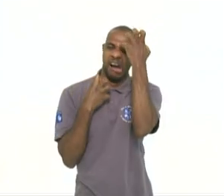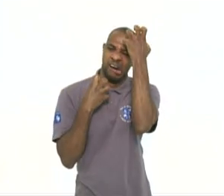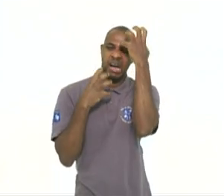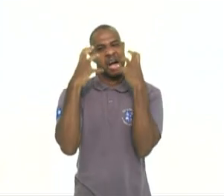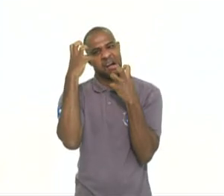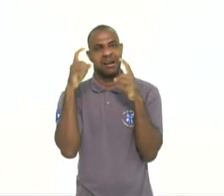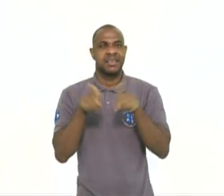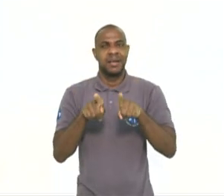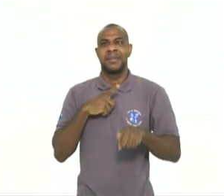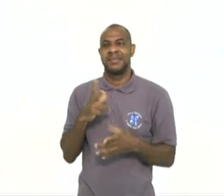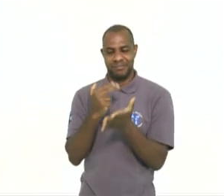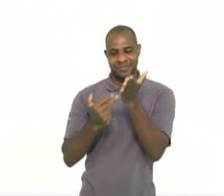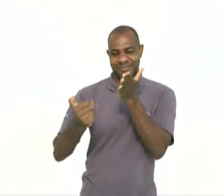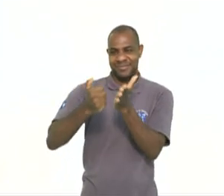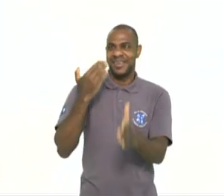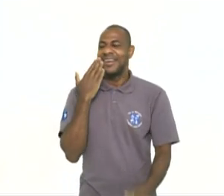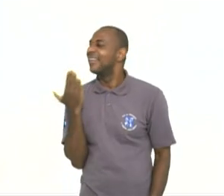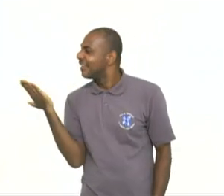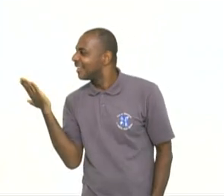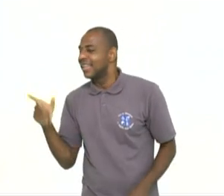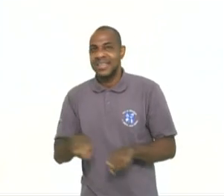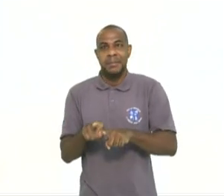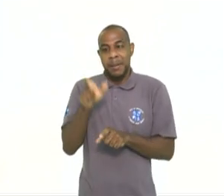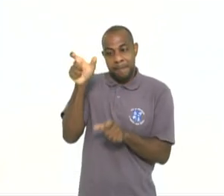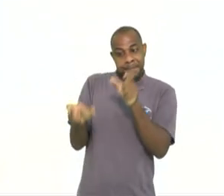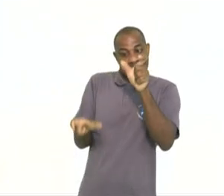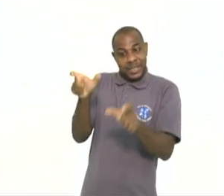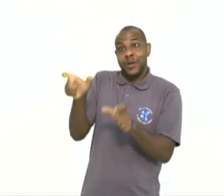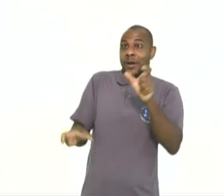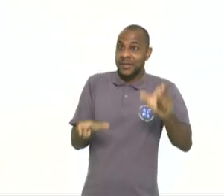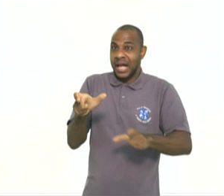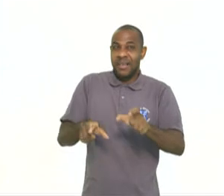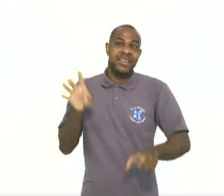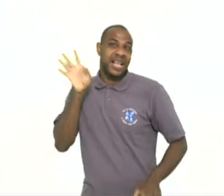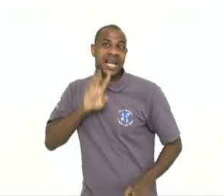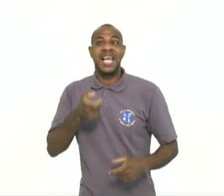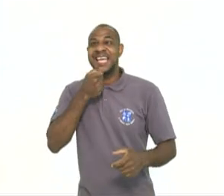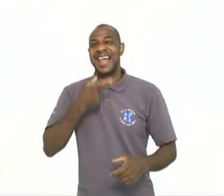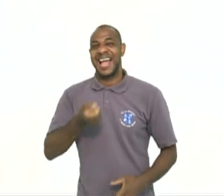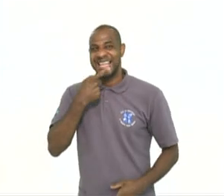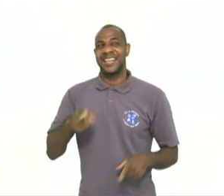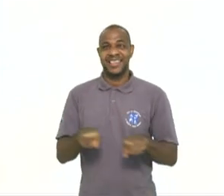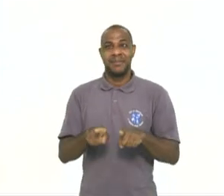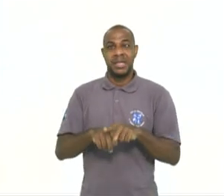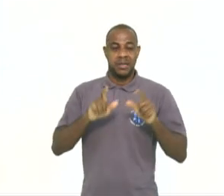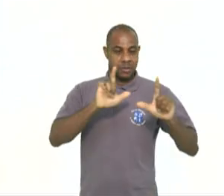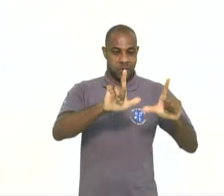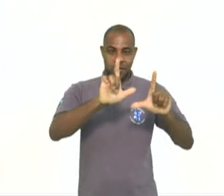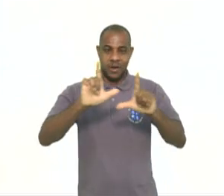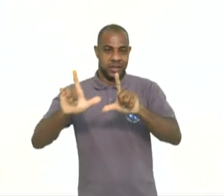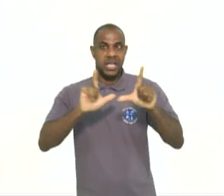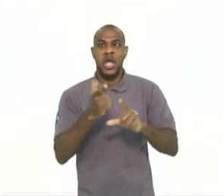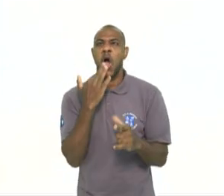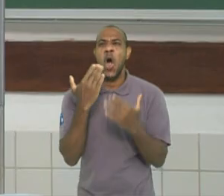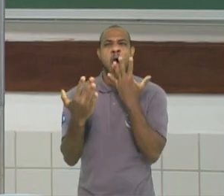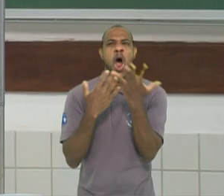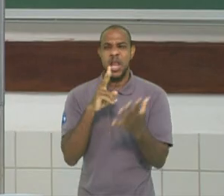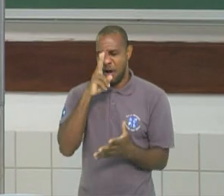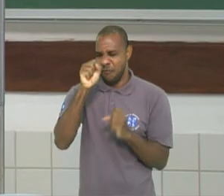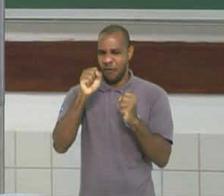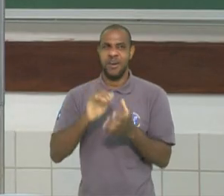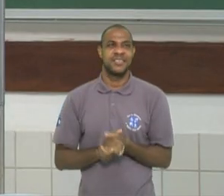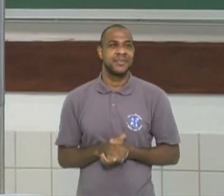caso prevaleceu em temas e personagens bizarros e engraçados em quadrinhos muito coloridos